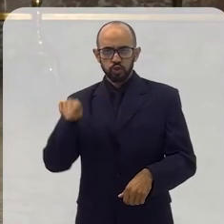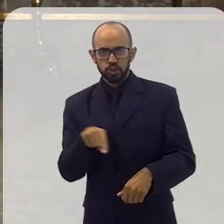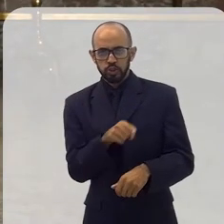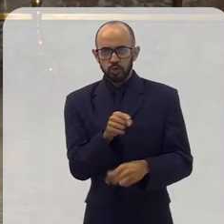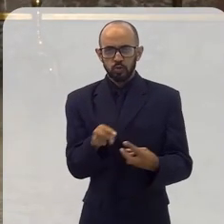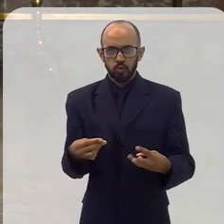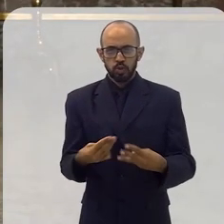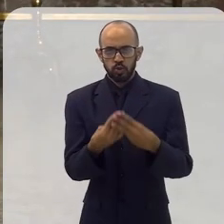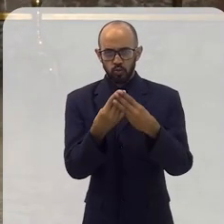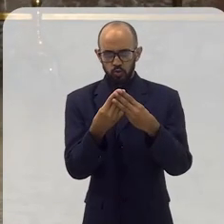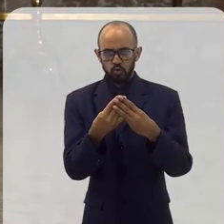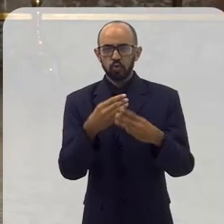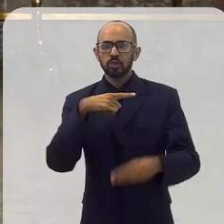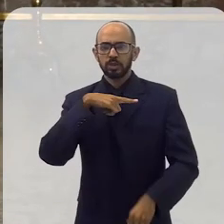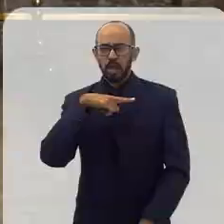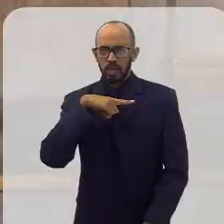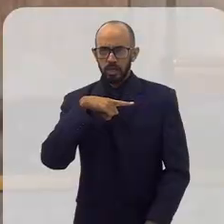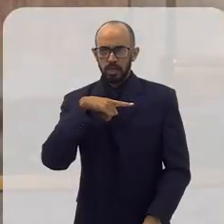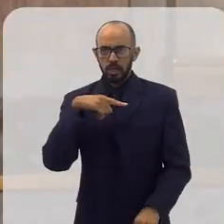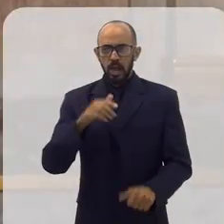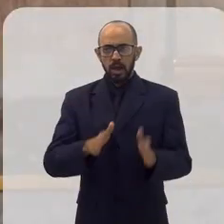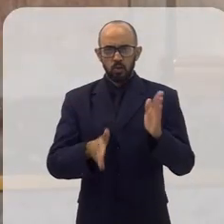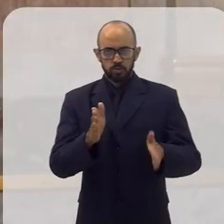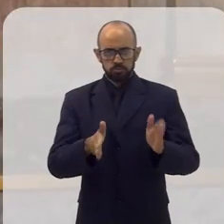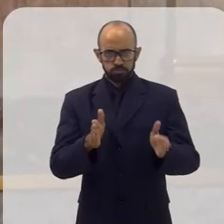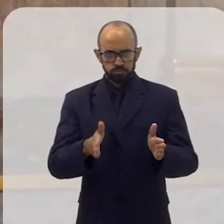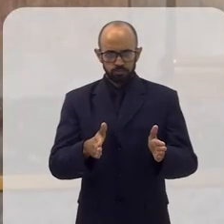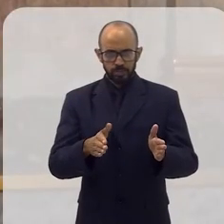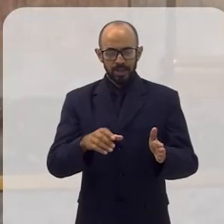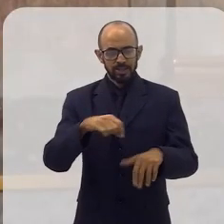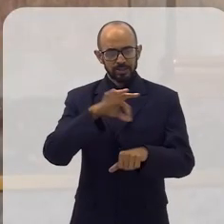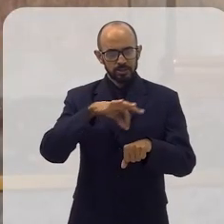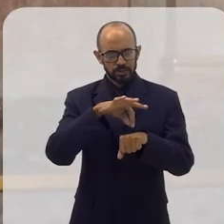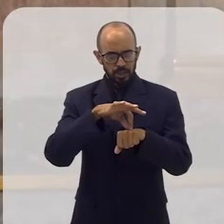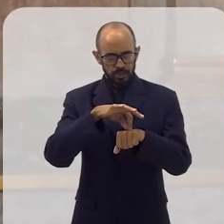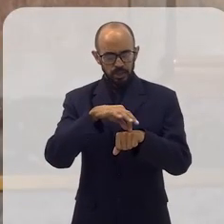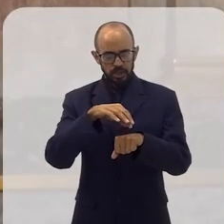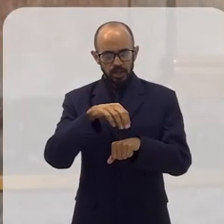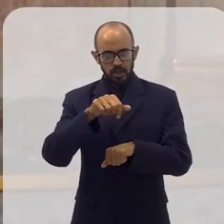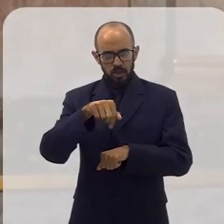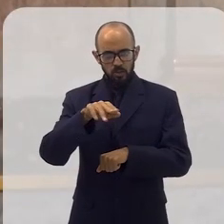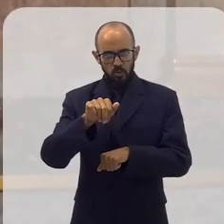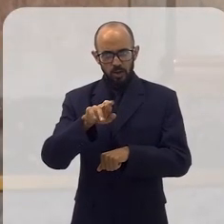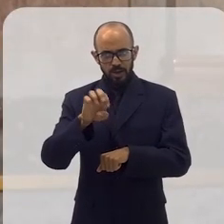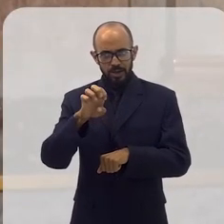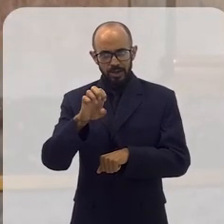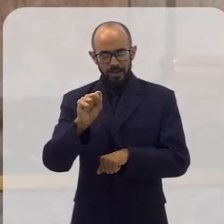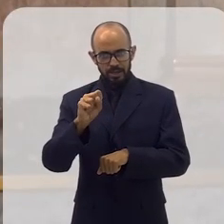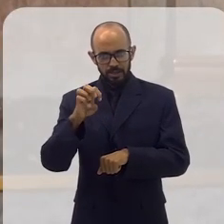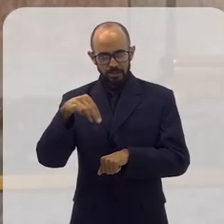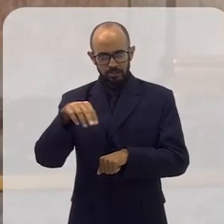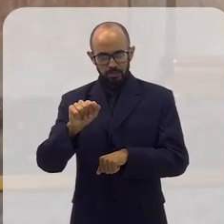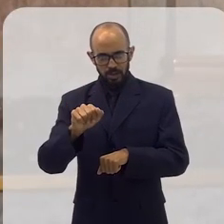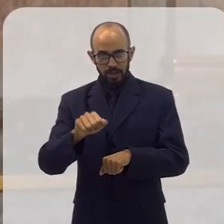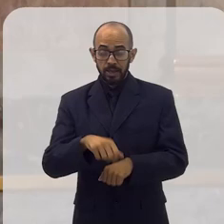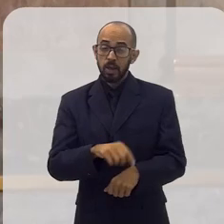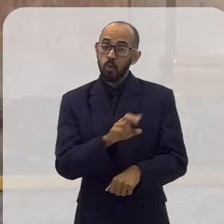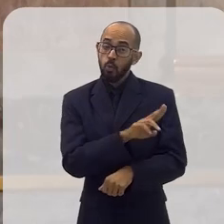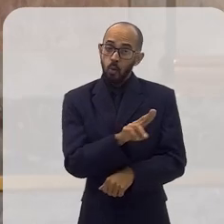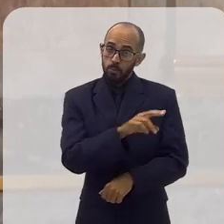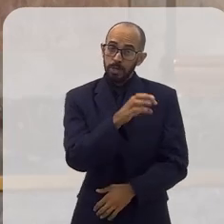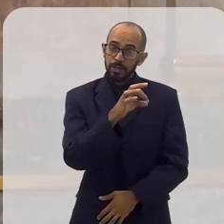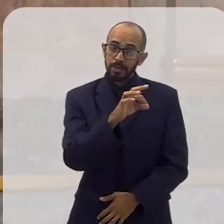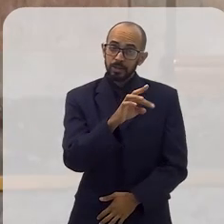litúrgico. Agora nós estamos no período da quaresma, da Santa Quaresma. Esse se chama de triódion.